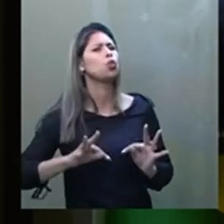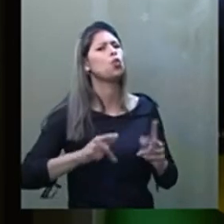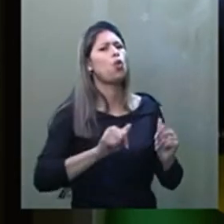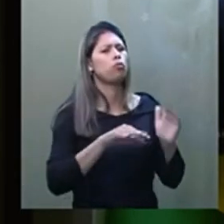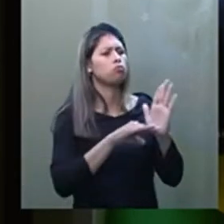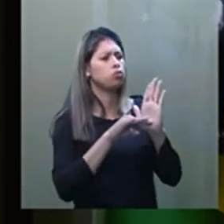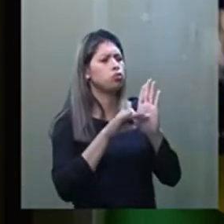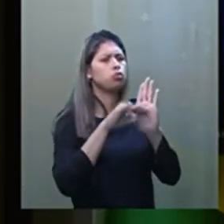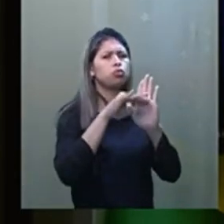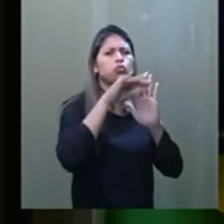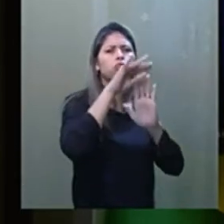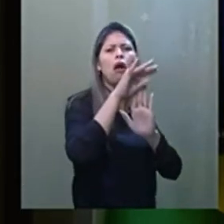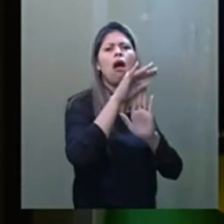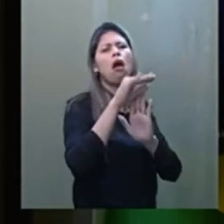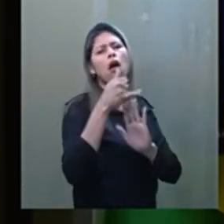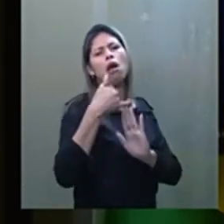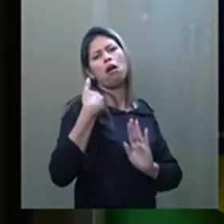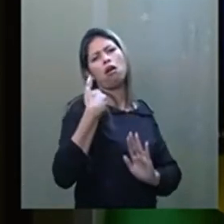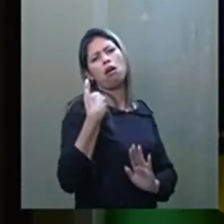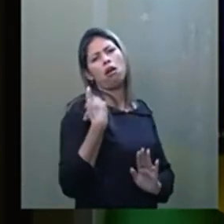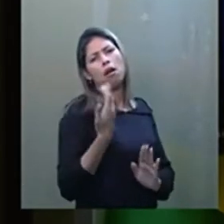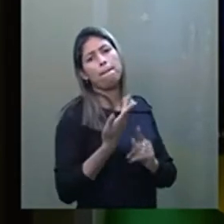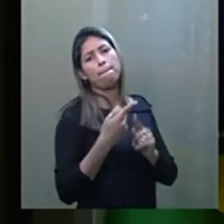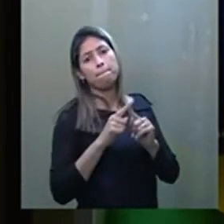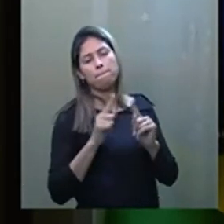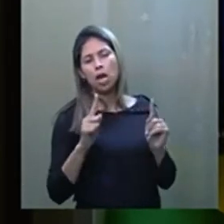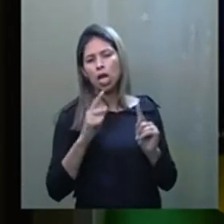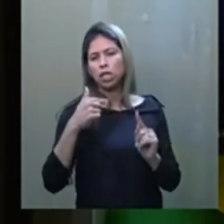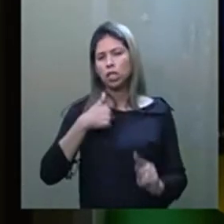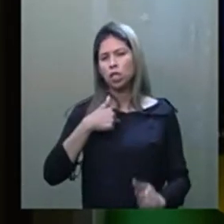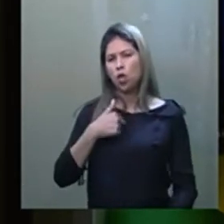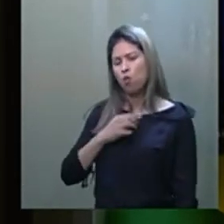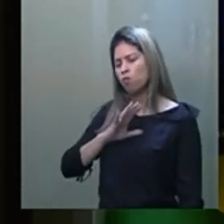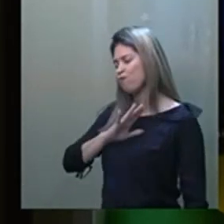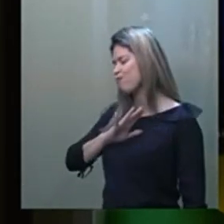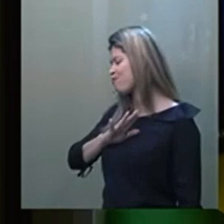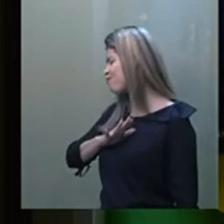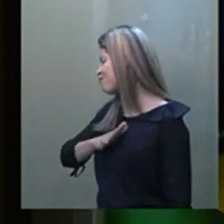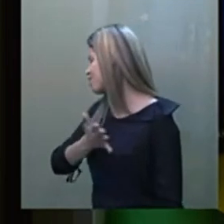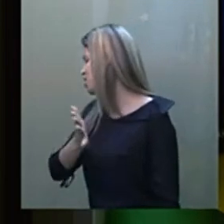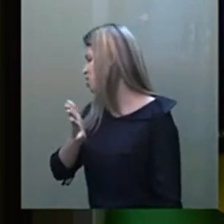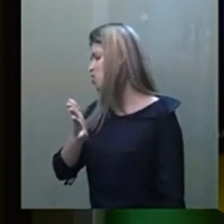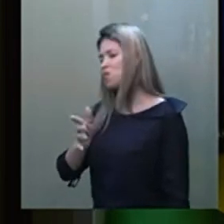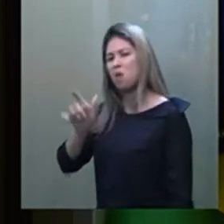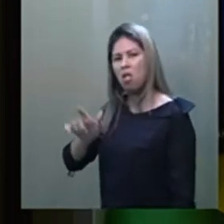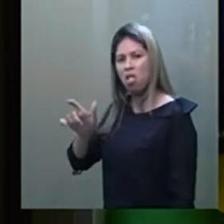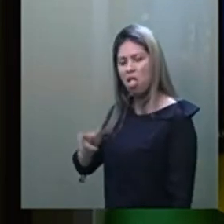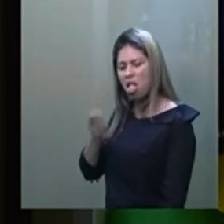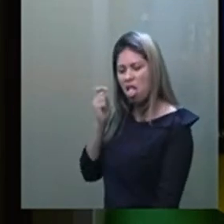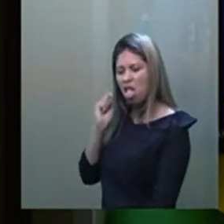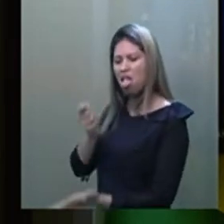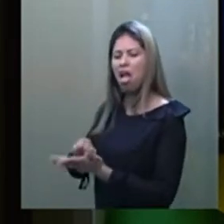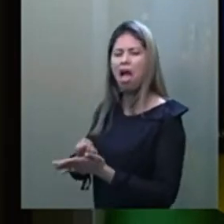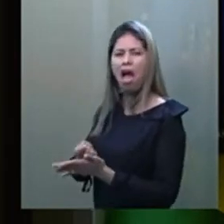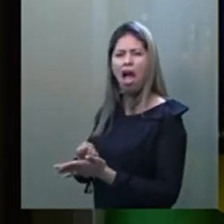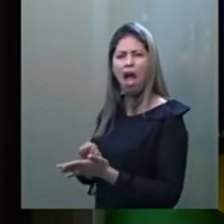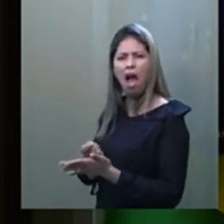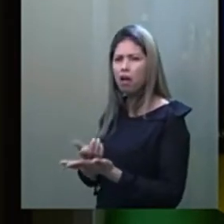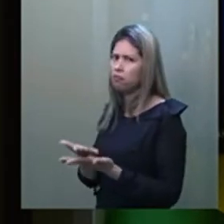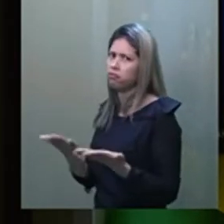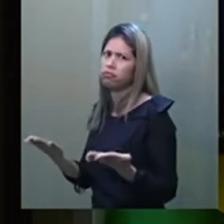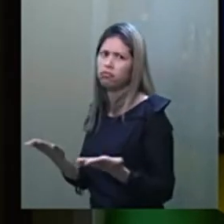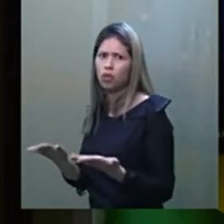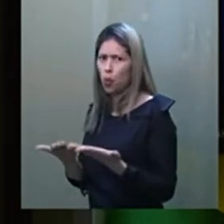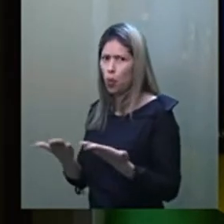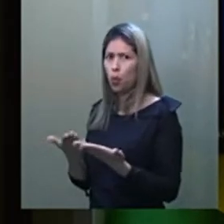obrigação. Agora, eu sou contra qualquer tipo de imposição, de constrangimento, de ameaça, que é isso que está acontecendo hoje